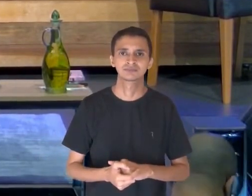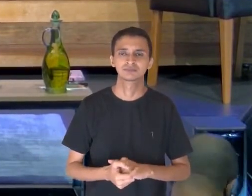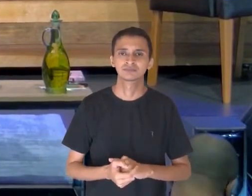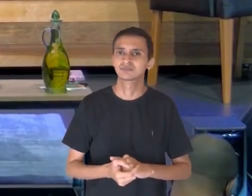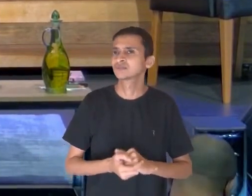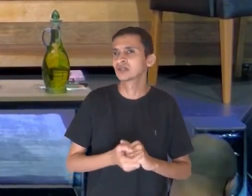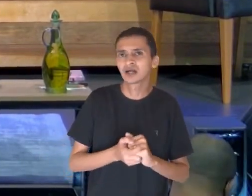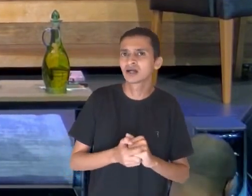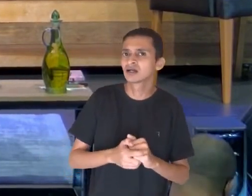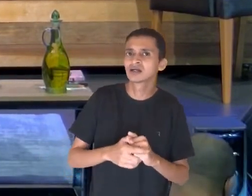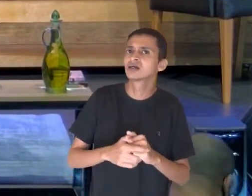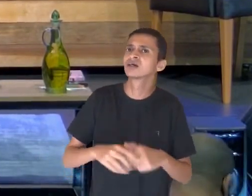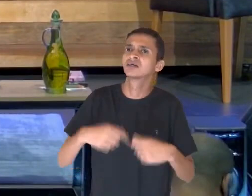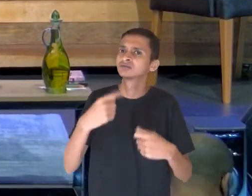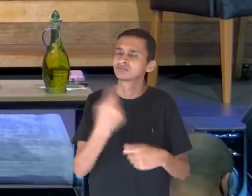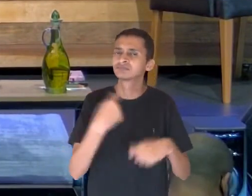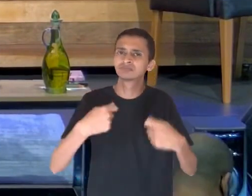Polêmico não, gente.